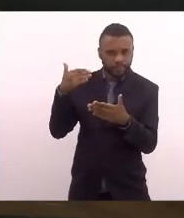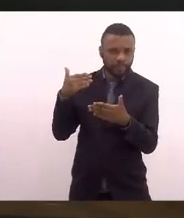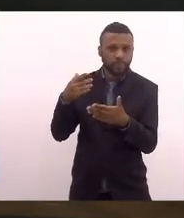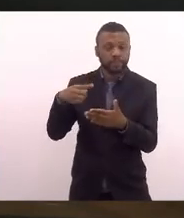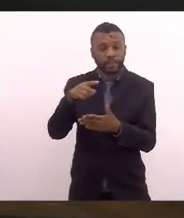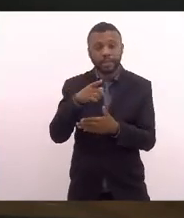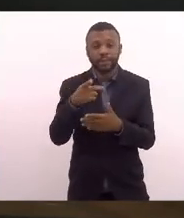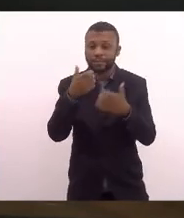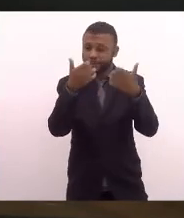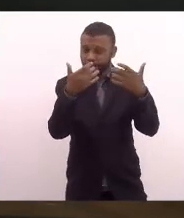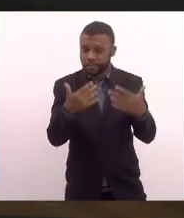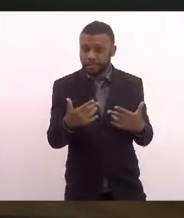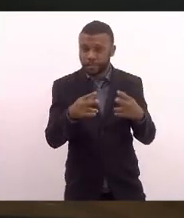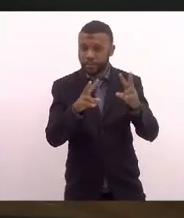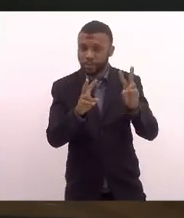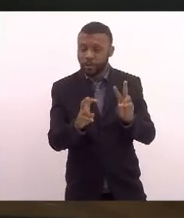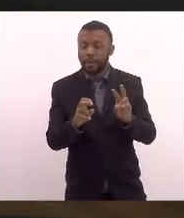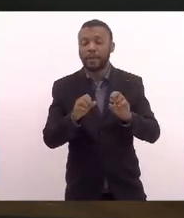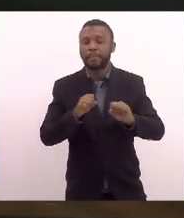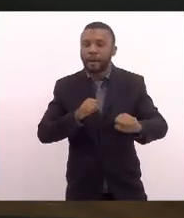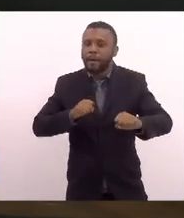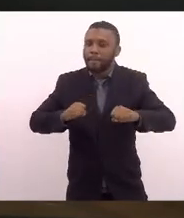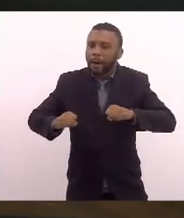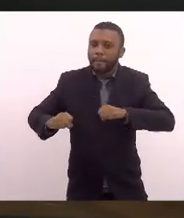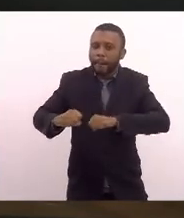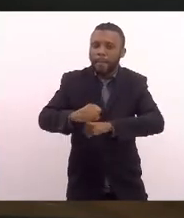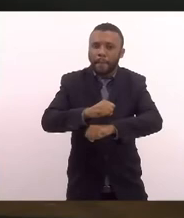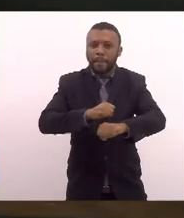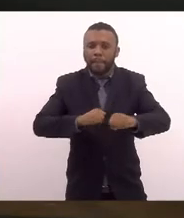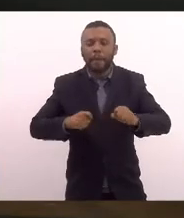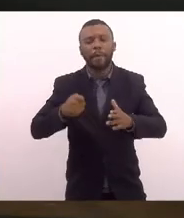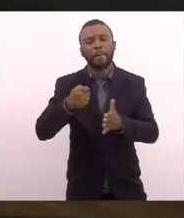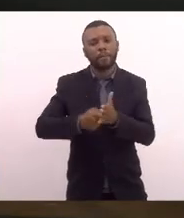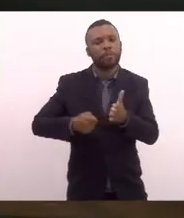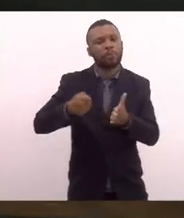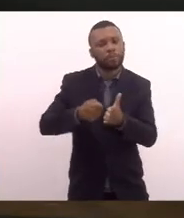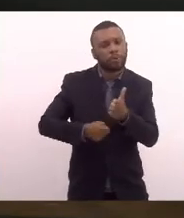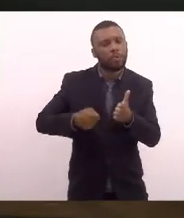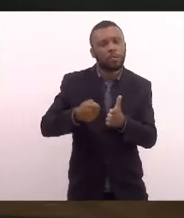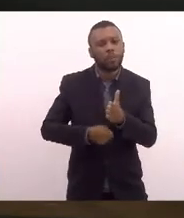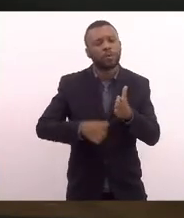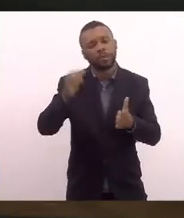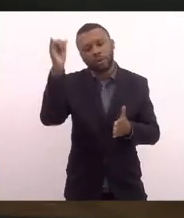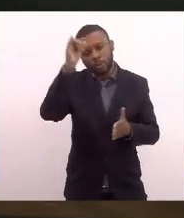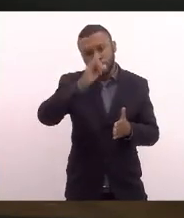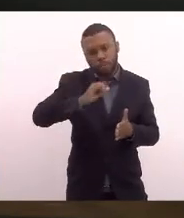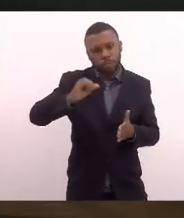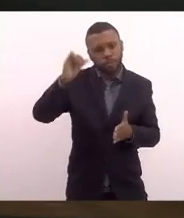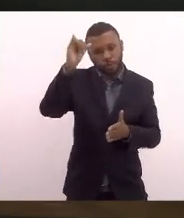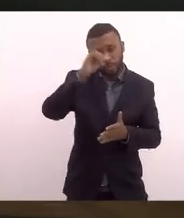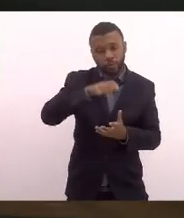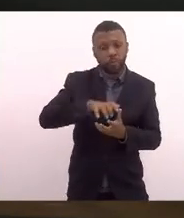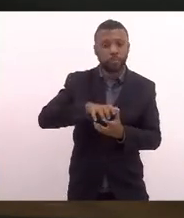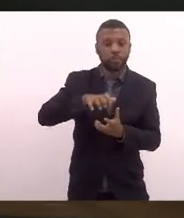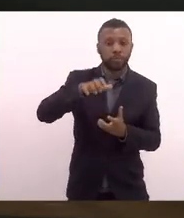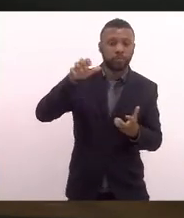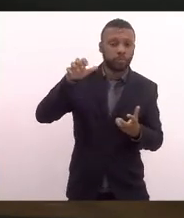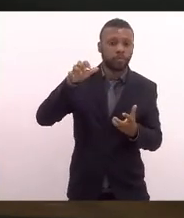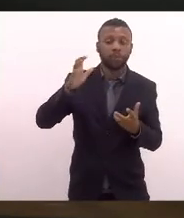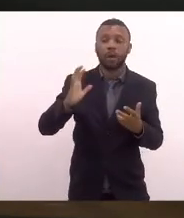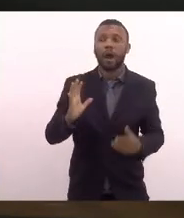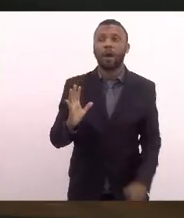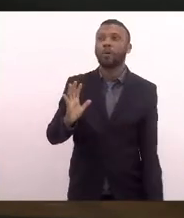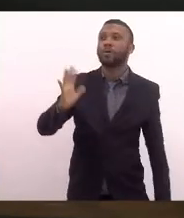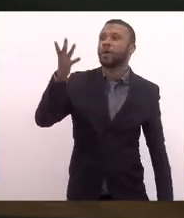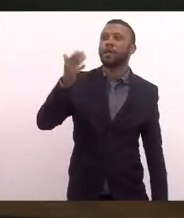mundo falou, essas lutas todas são lutas muito antigas, essas lutas não aconteceram a partir